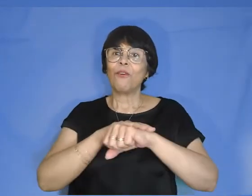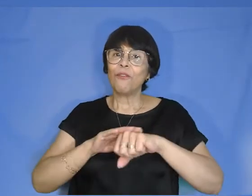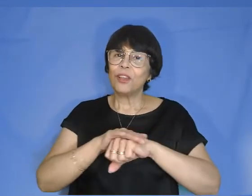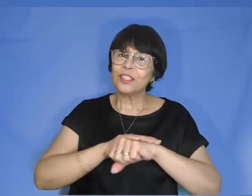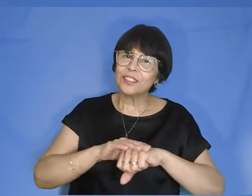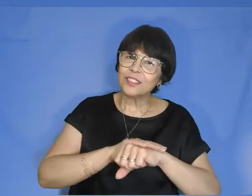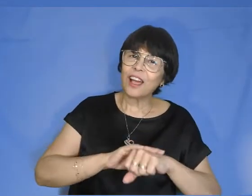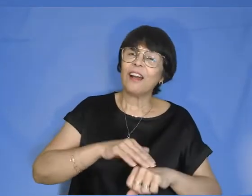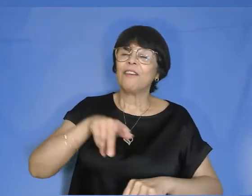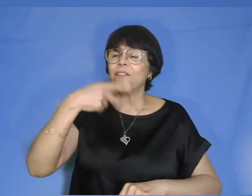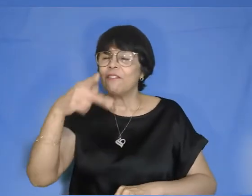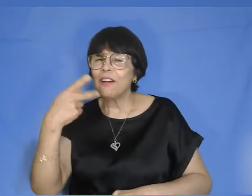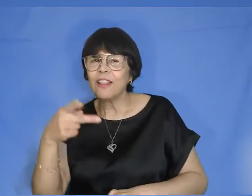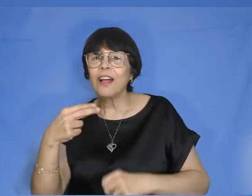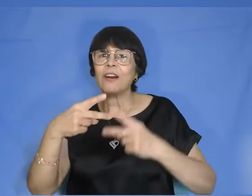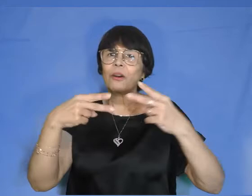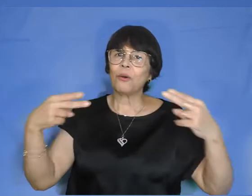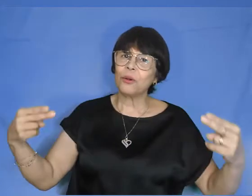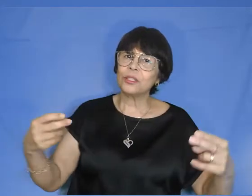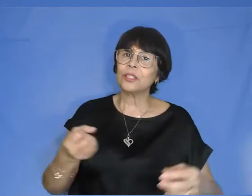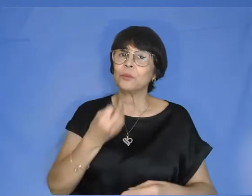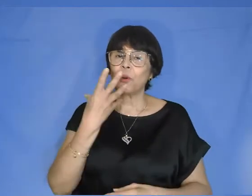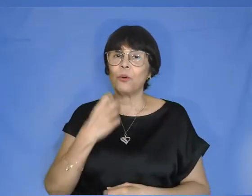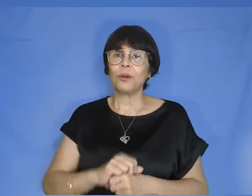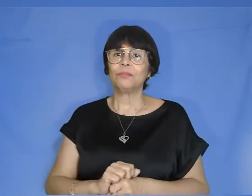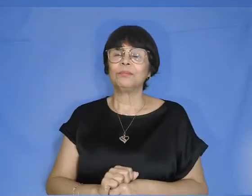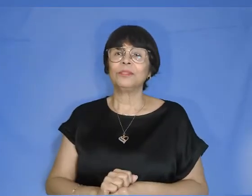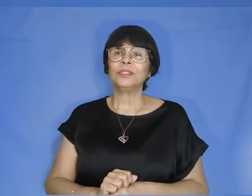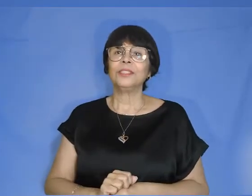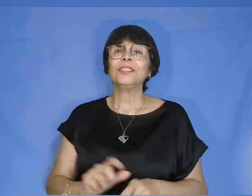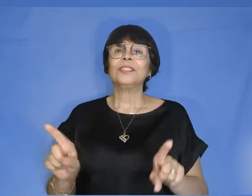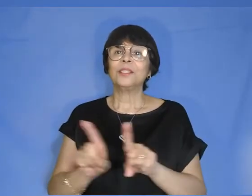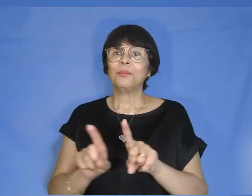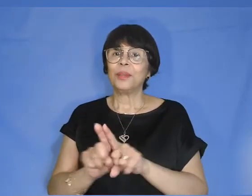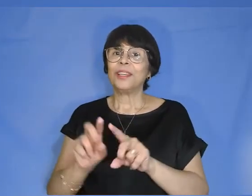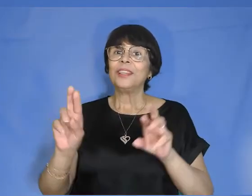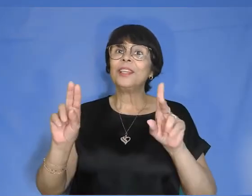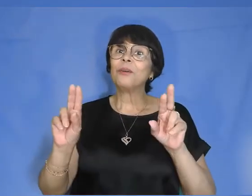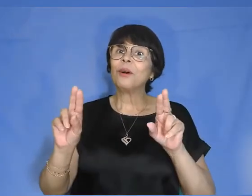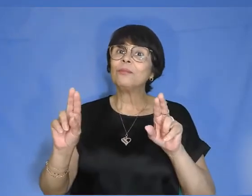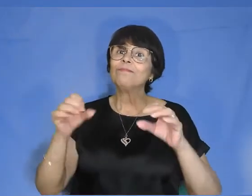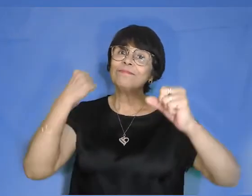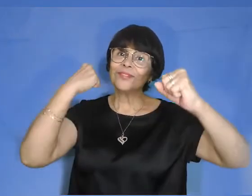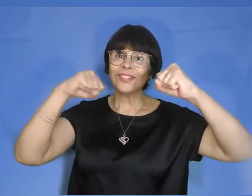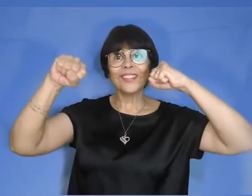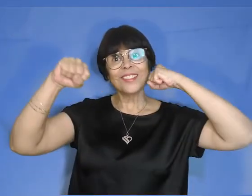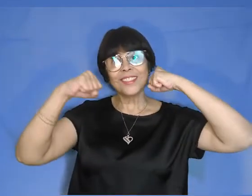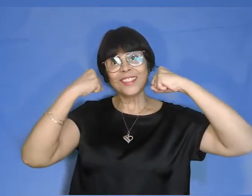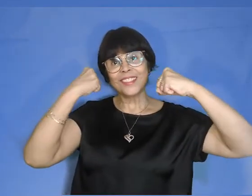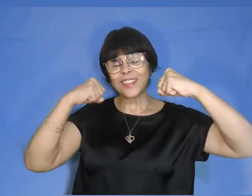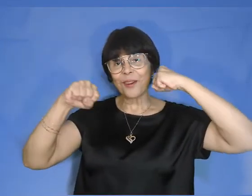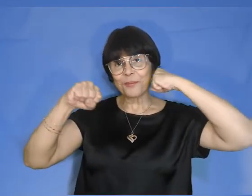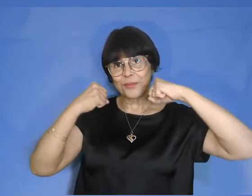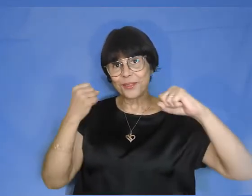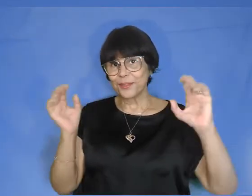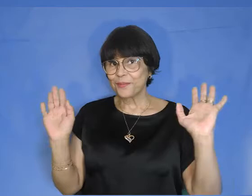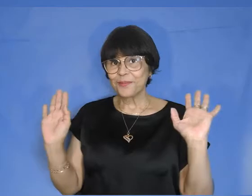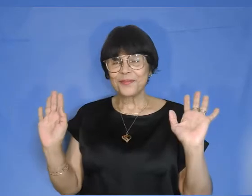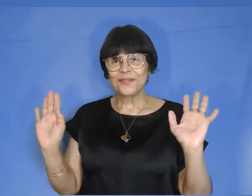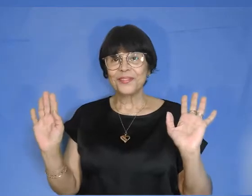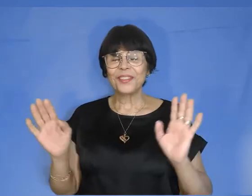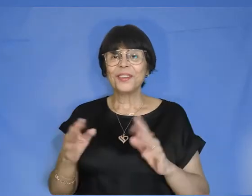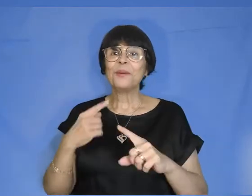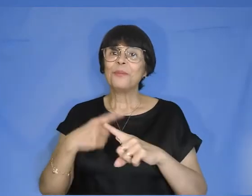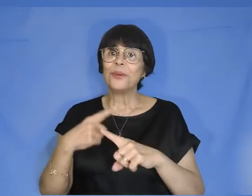Ela pode ser lida como um salmo. É isso que Paulo está dizendo. Uma vida